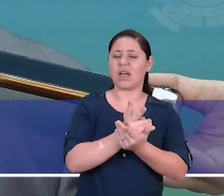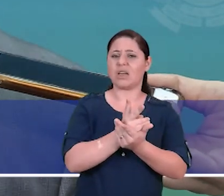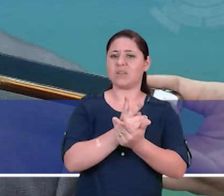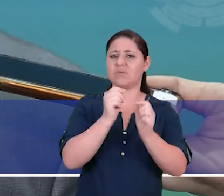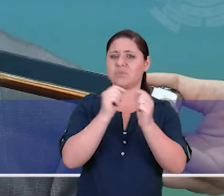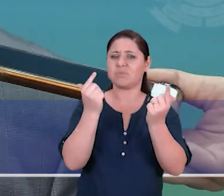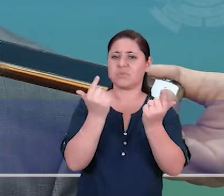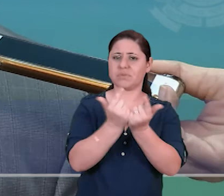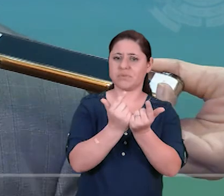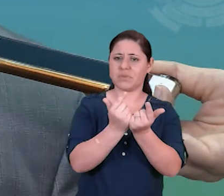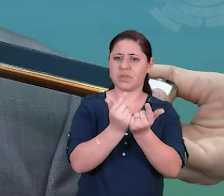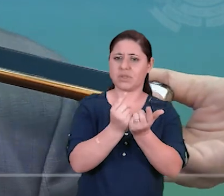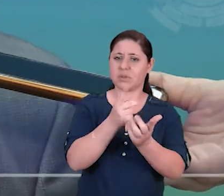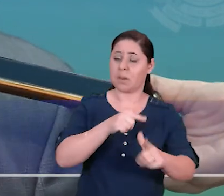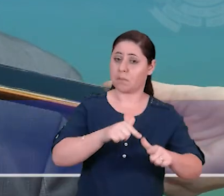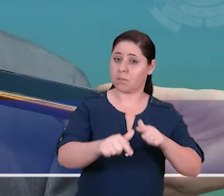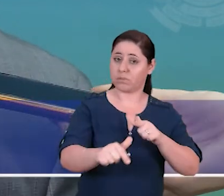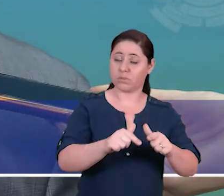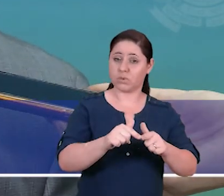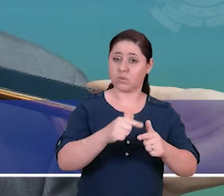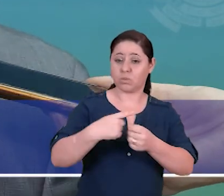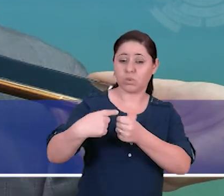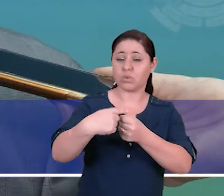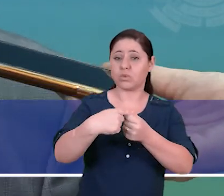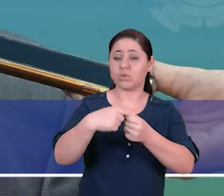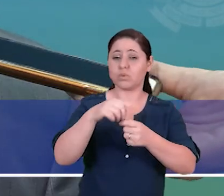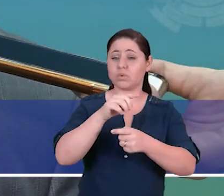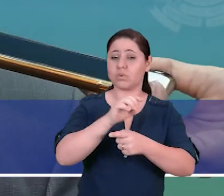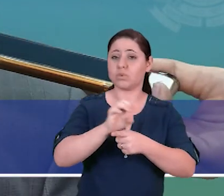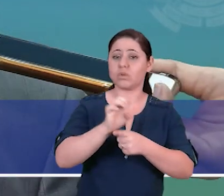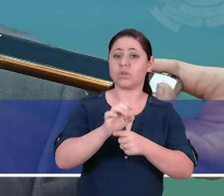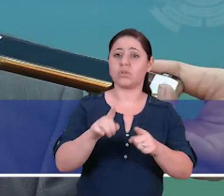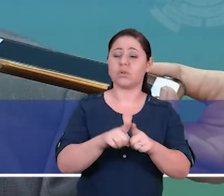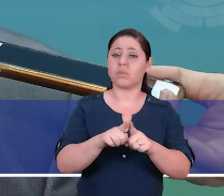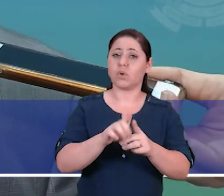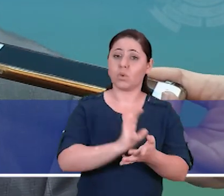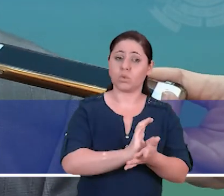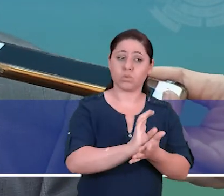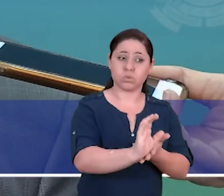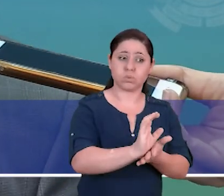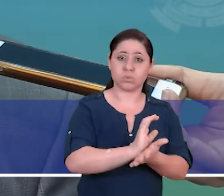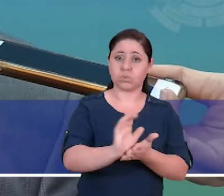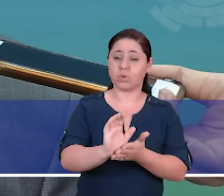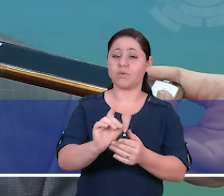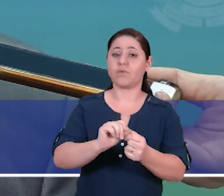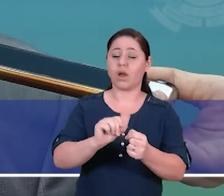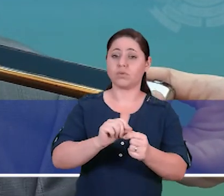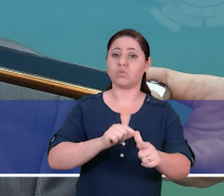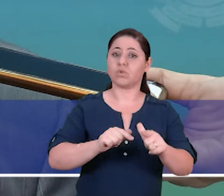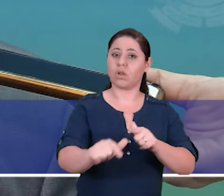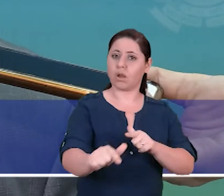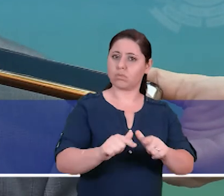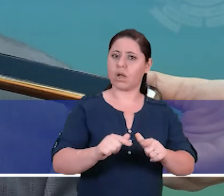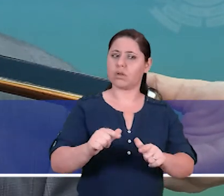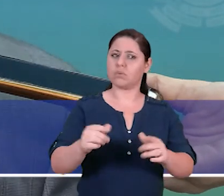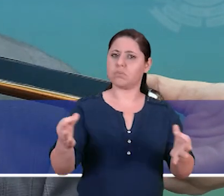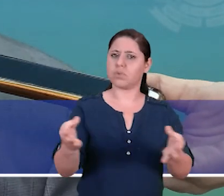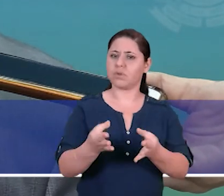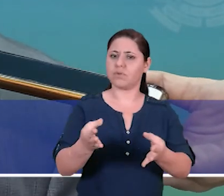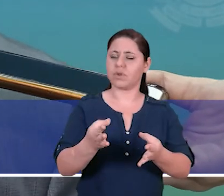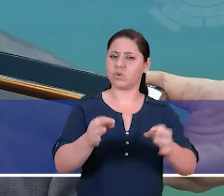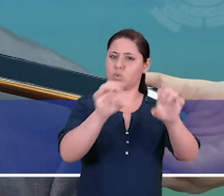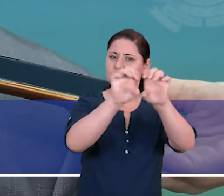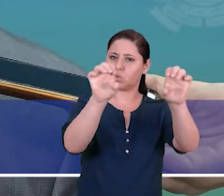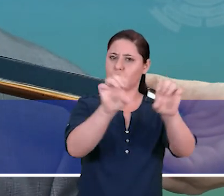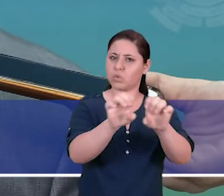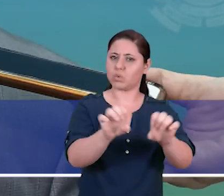casas abertas, né, nos diversos municípios do estado, e esses recursos eles irão possibilitar o pleno funcionamento